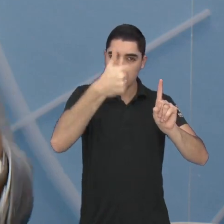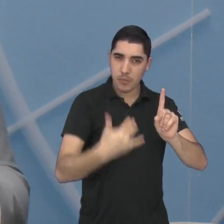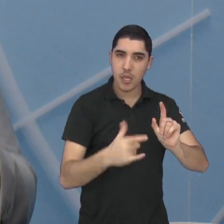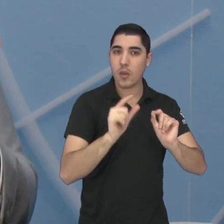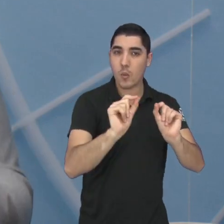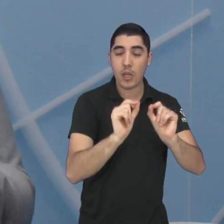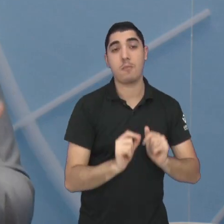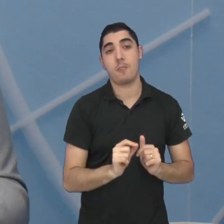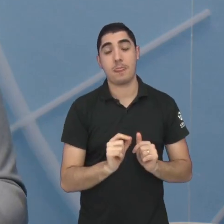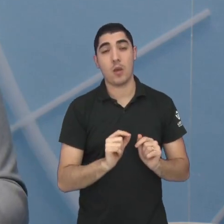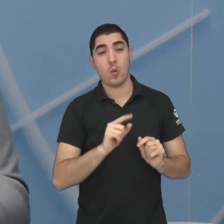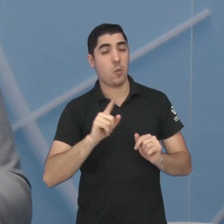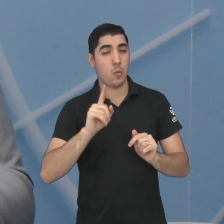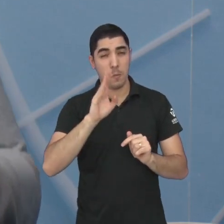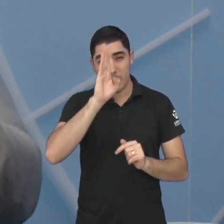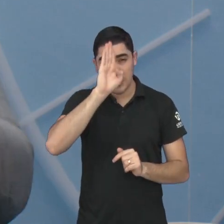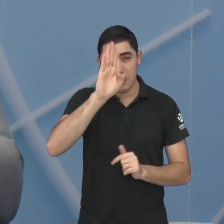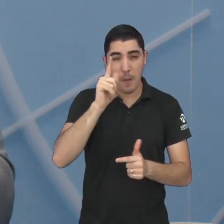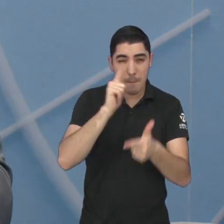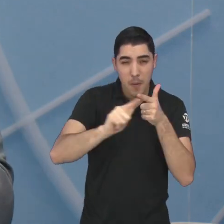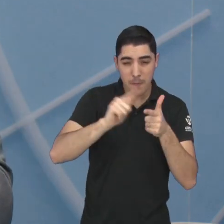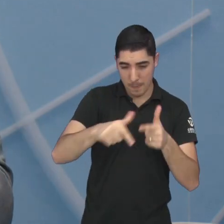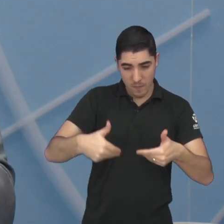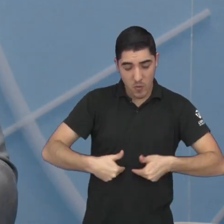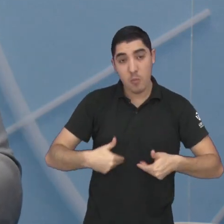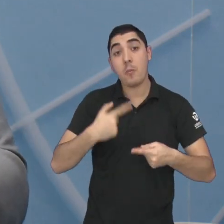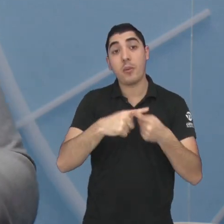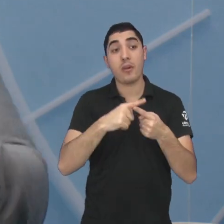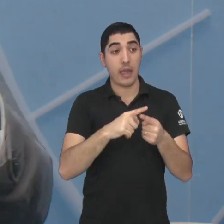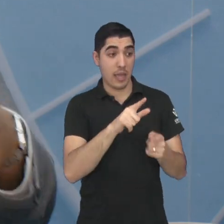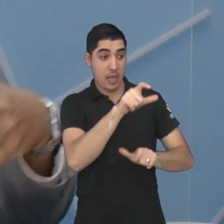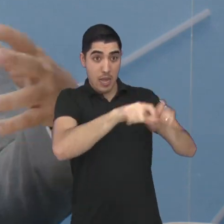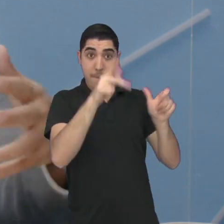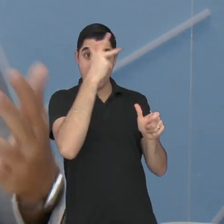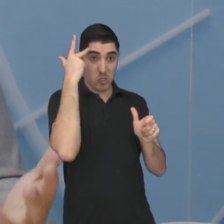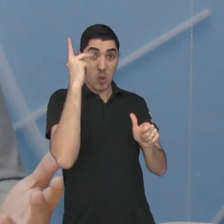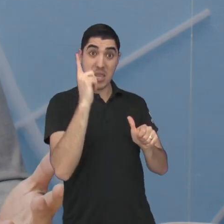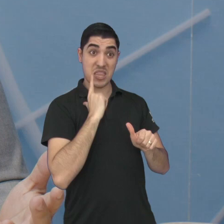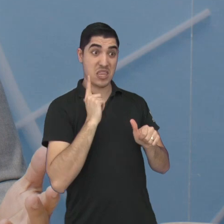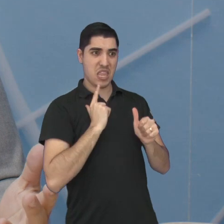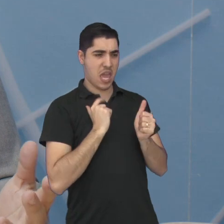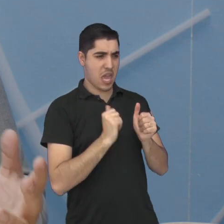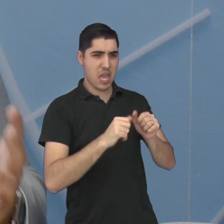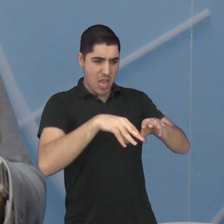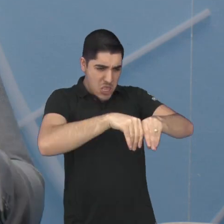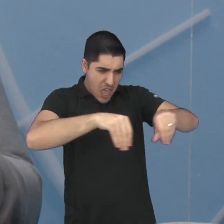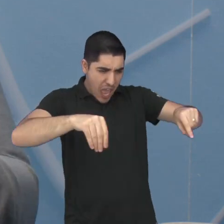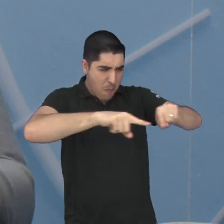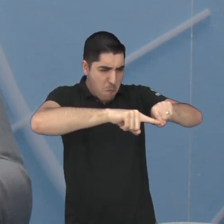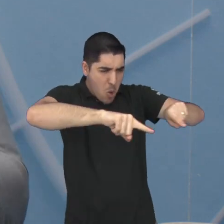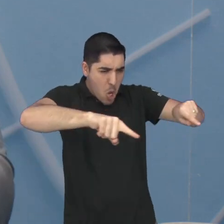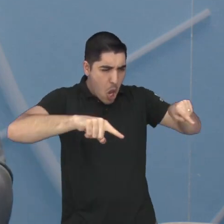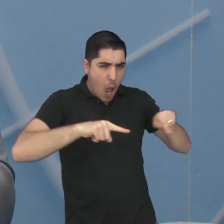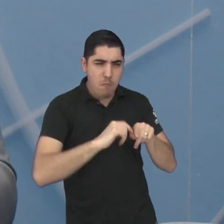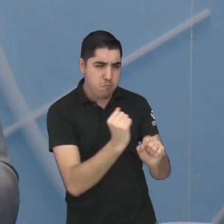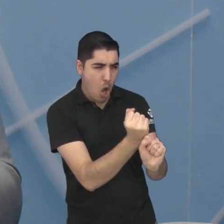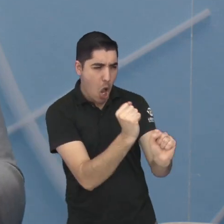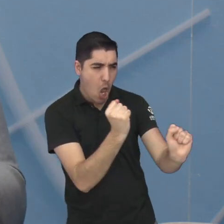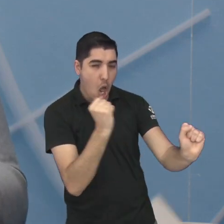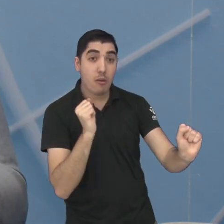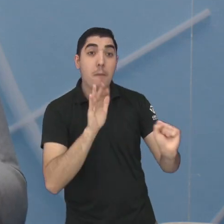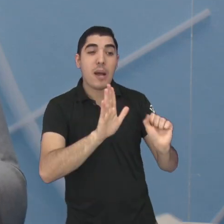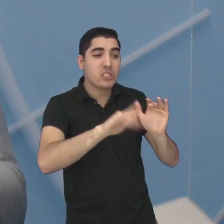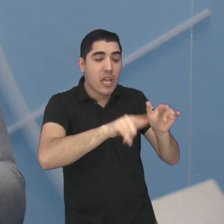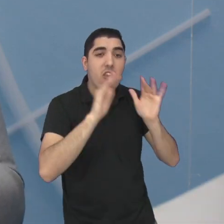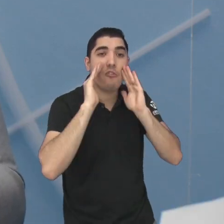grandes causas do problema da fome é a concentração de terras e a produção de monoculturas. Então acho que é fundamental que a gente comece também